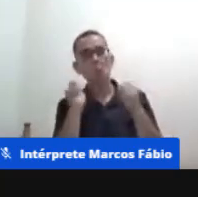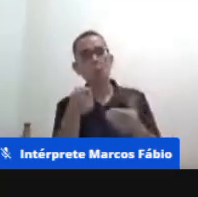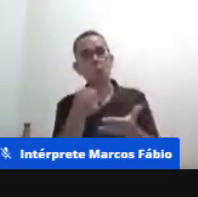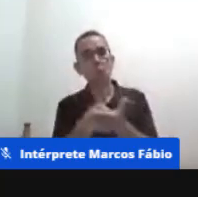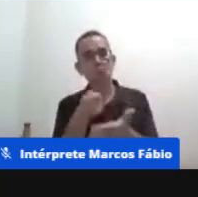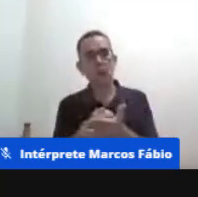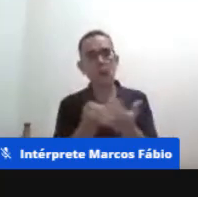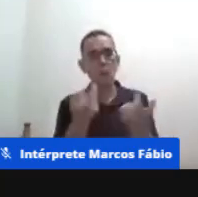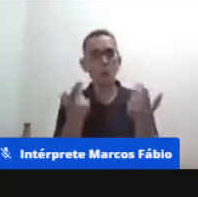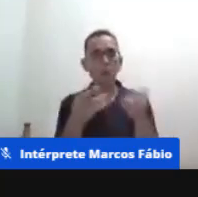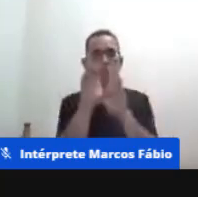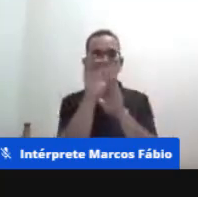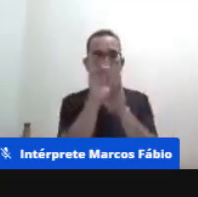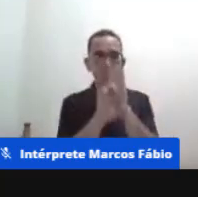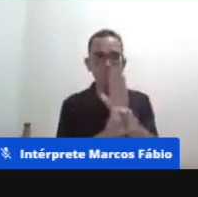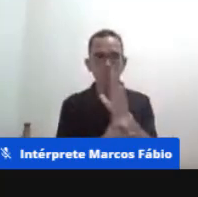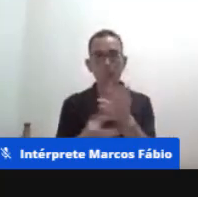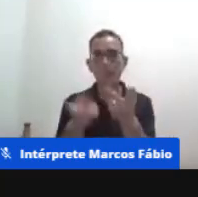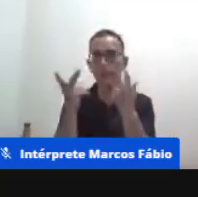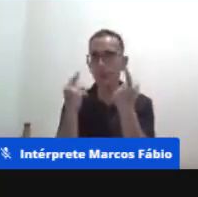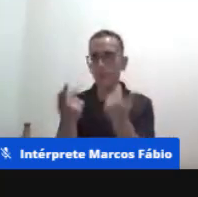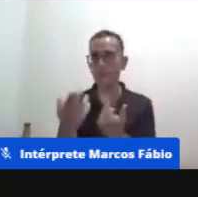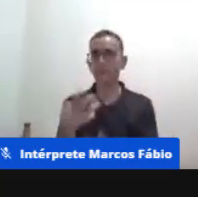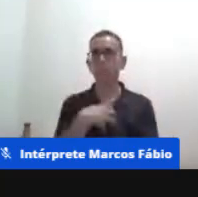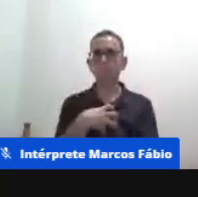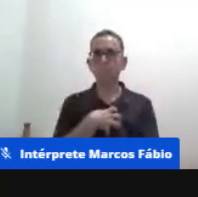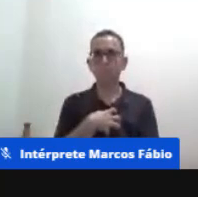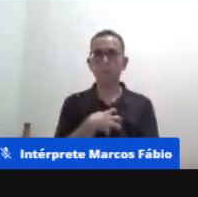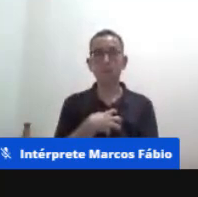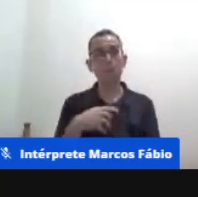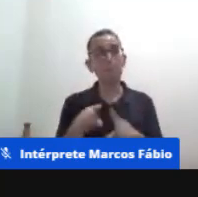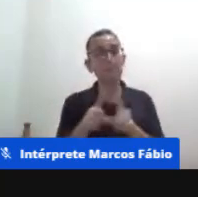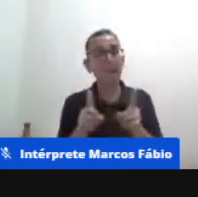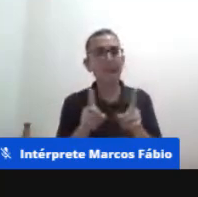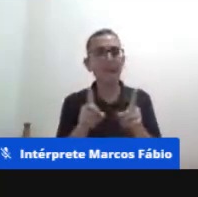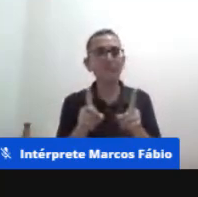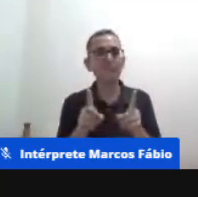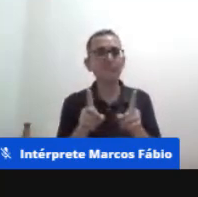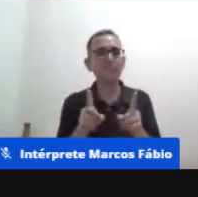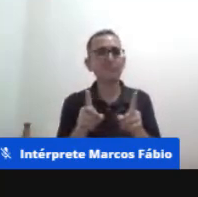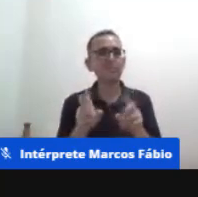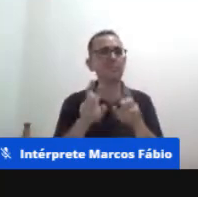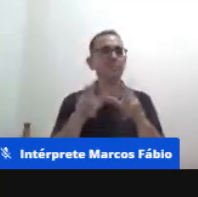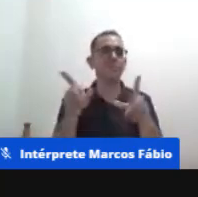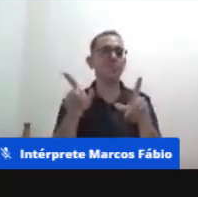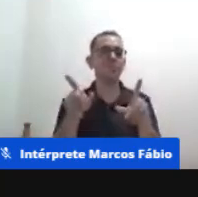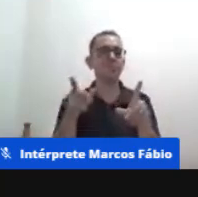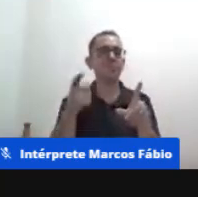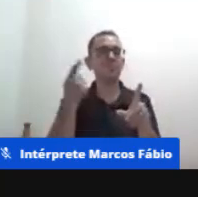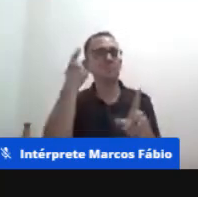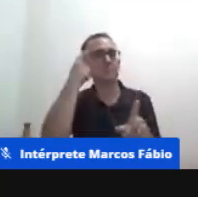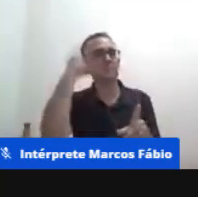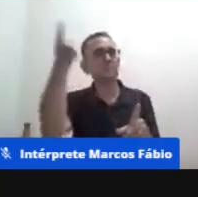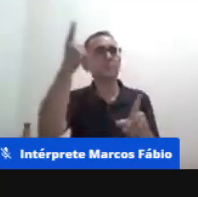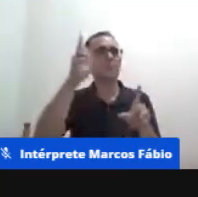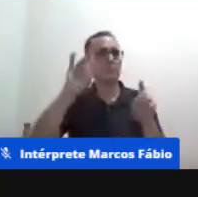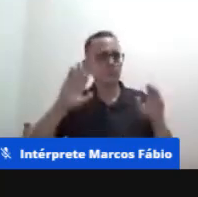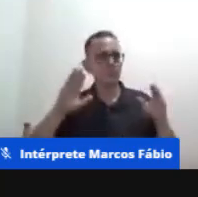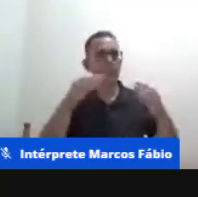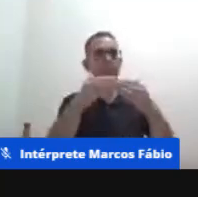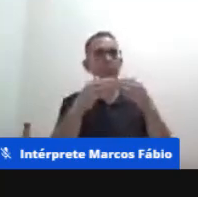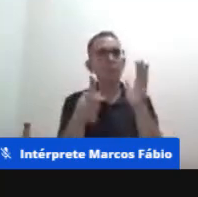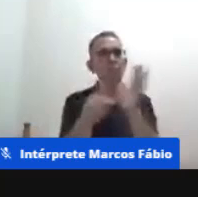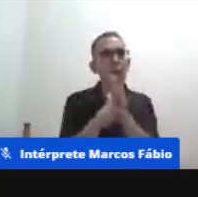conteúdo, a mesma situação, de uma maneira diferenciada, com estratégias específicas para que se